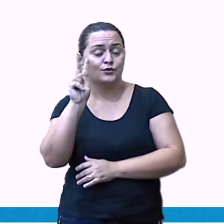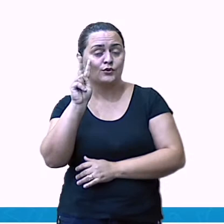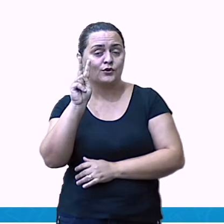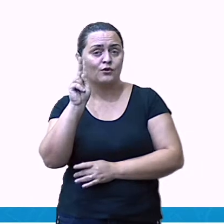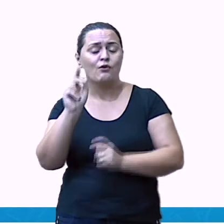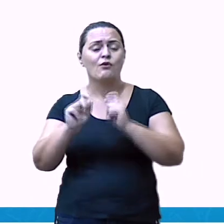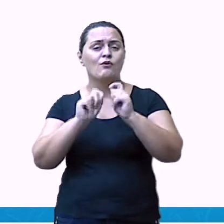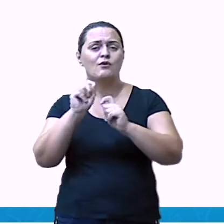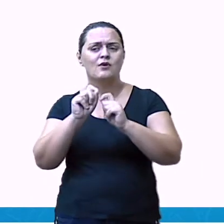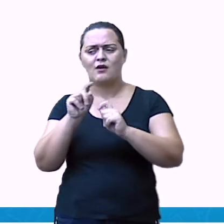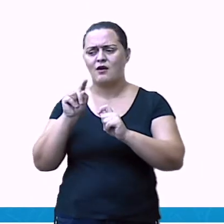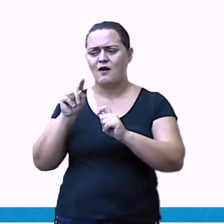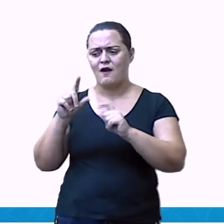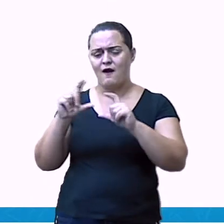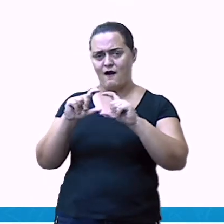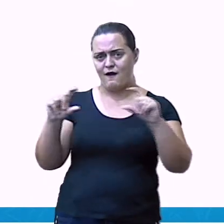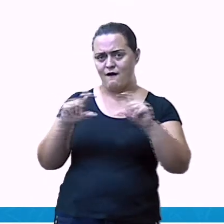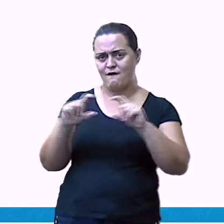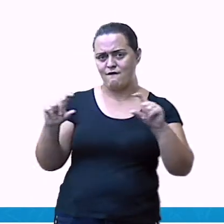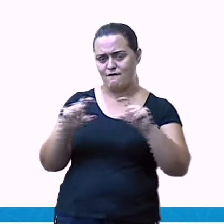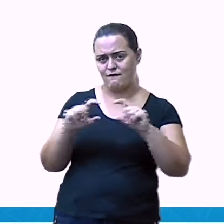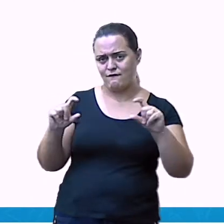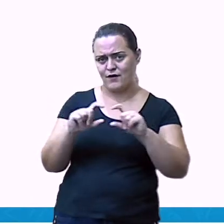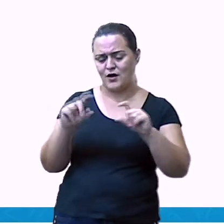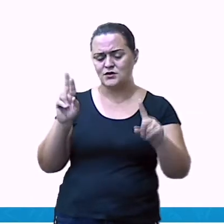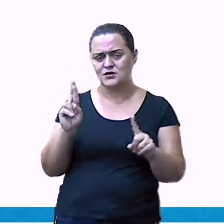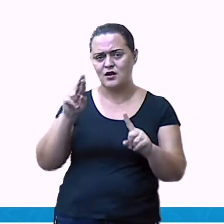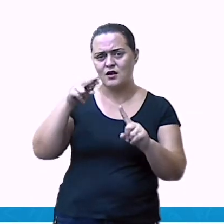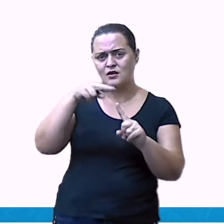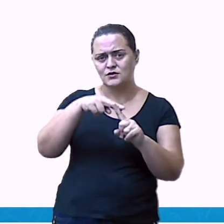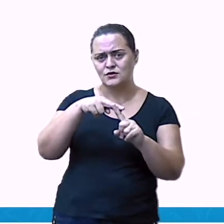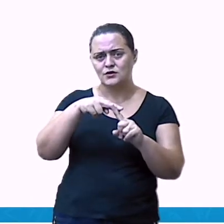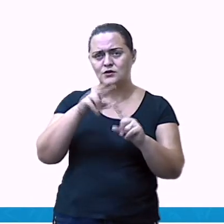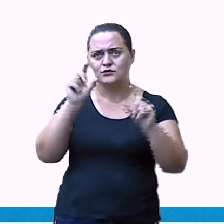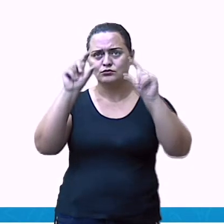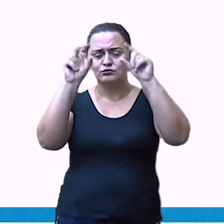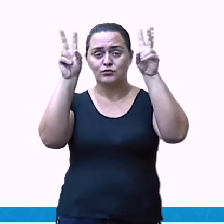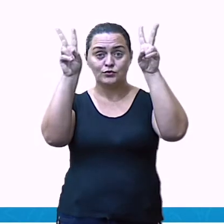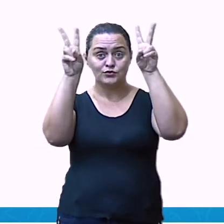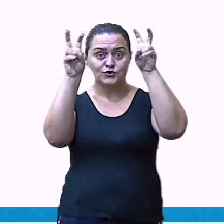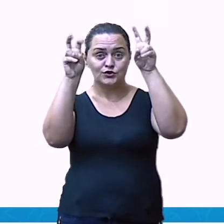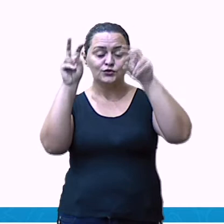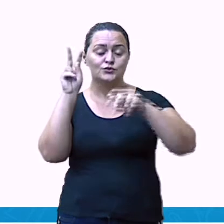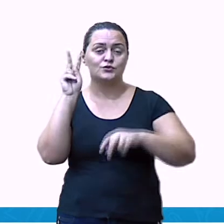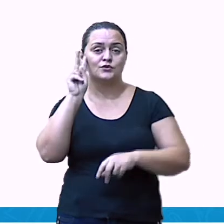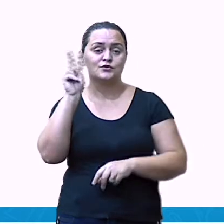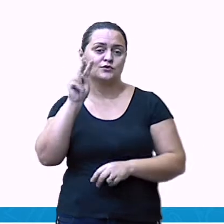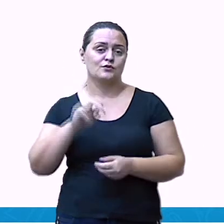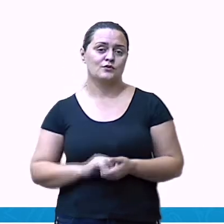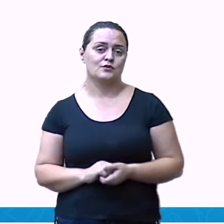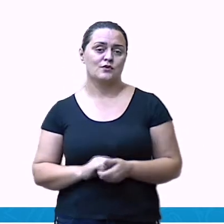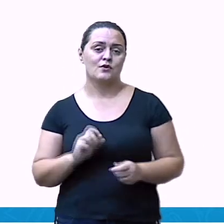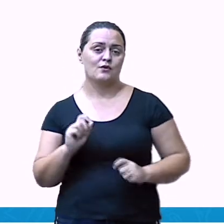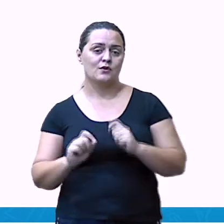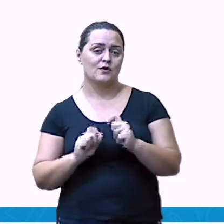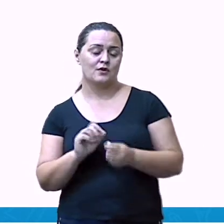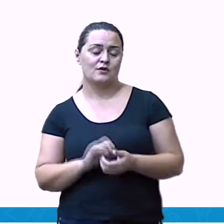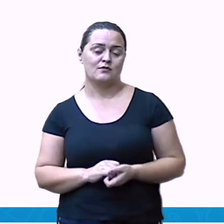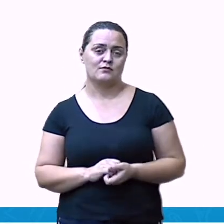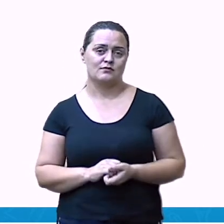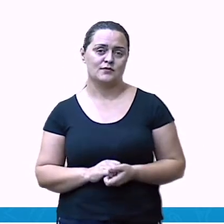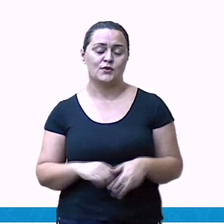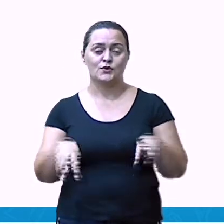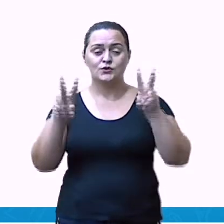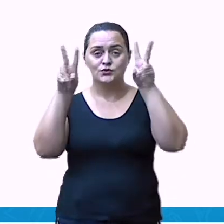da frase com o título da história, gente? O título fala de